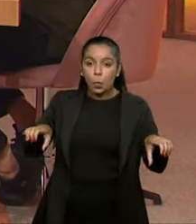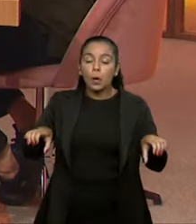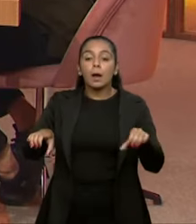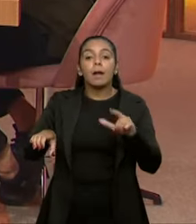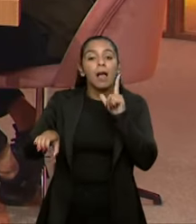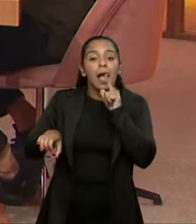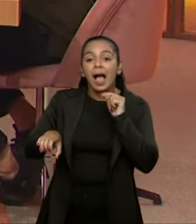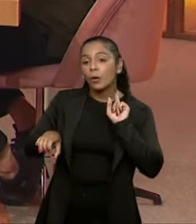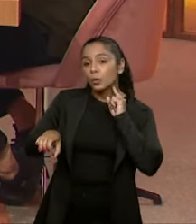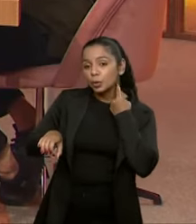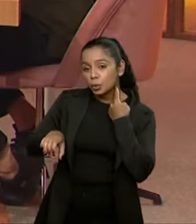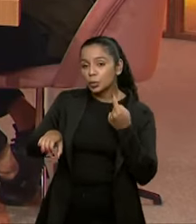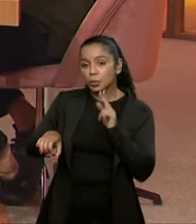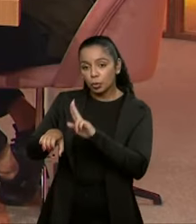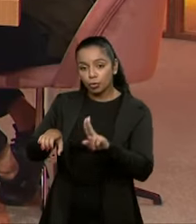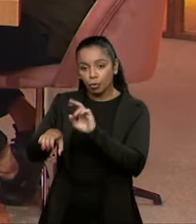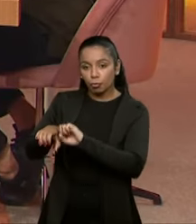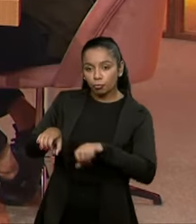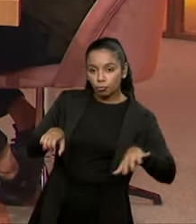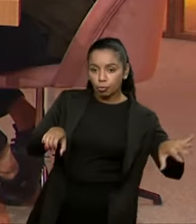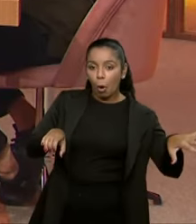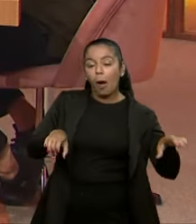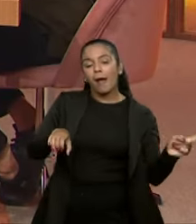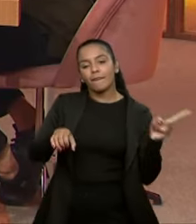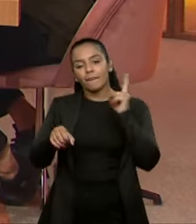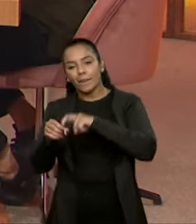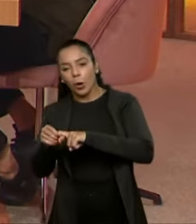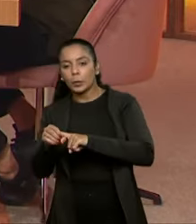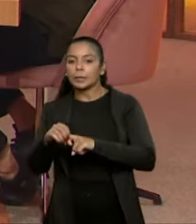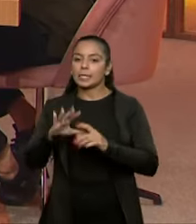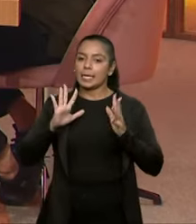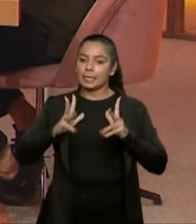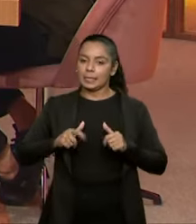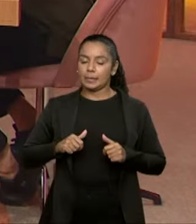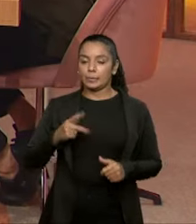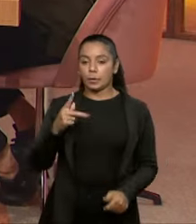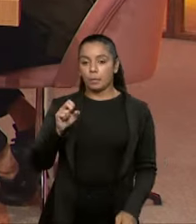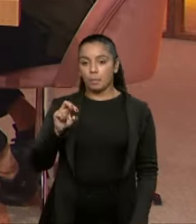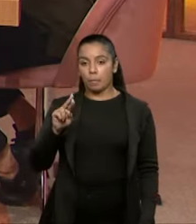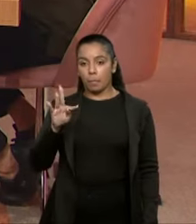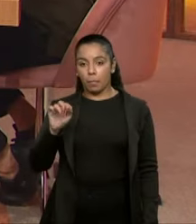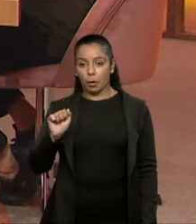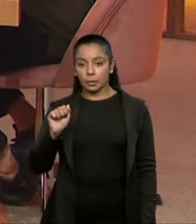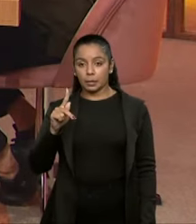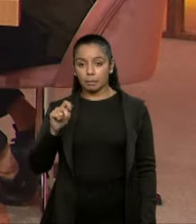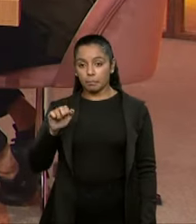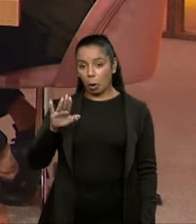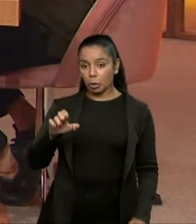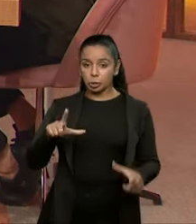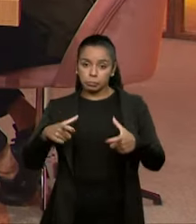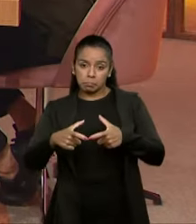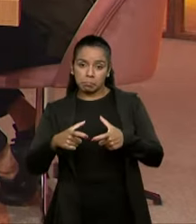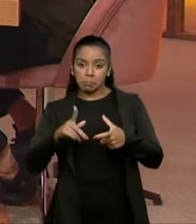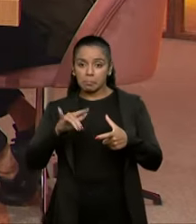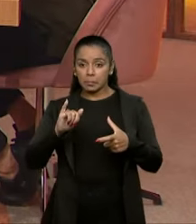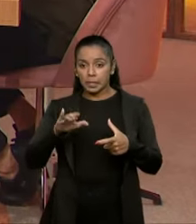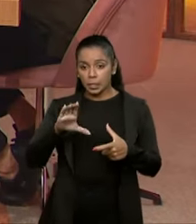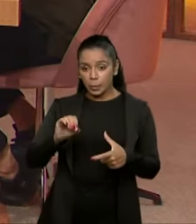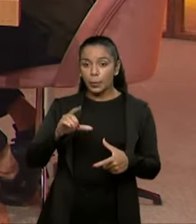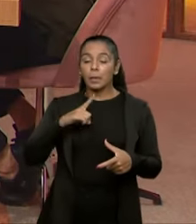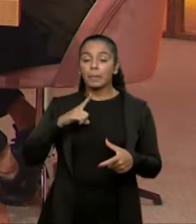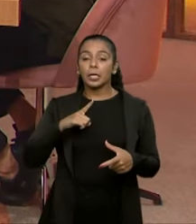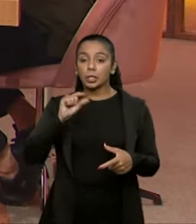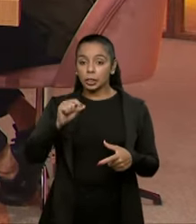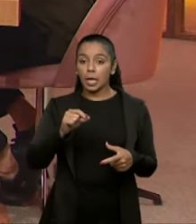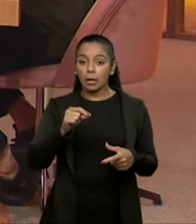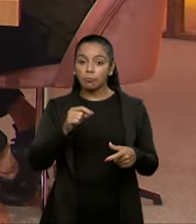água suja, é água servida e entra água limpa, né? Sim, sim. O pota-pote é um conselho, podia estar aqui, é um perigo. Sim. Só que ele tem um produto que você bota